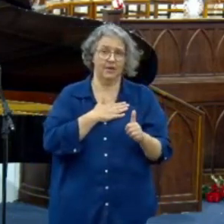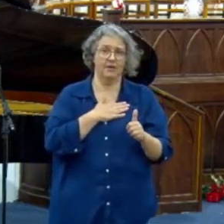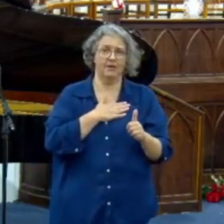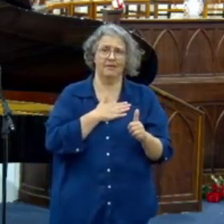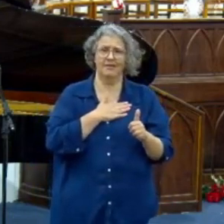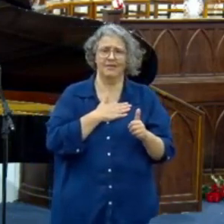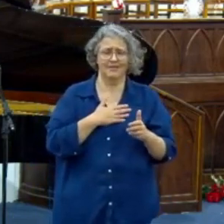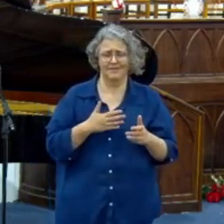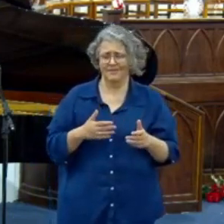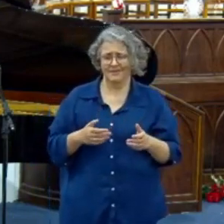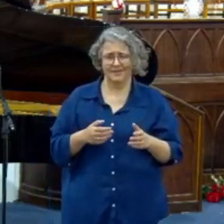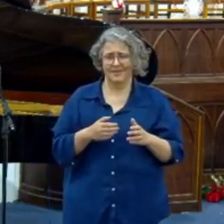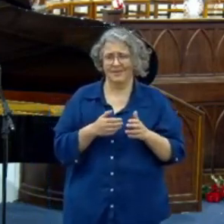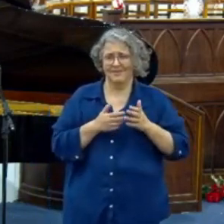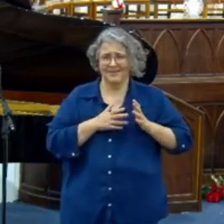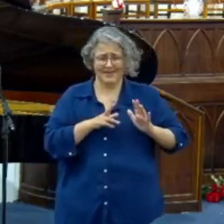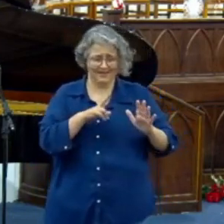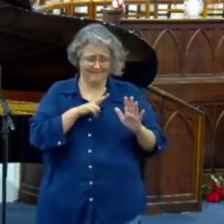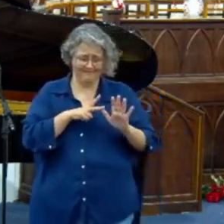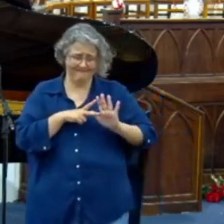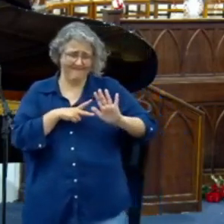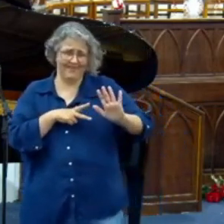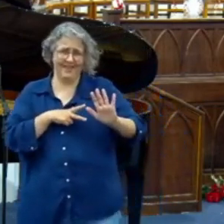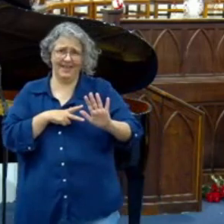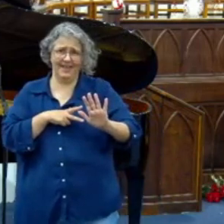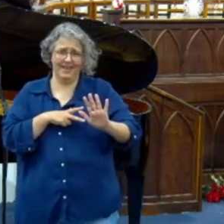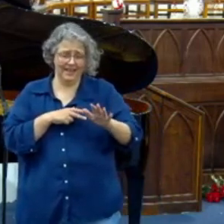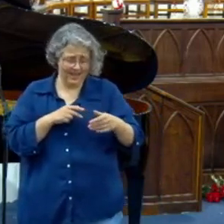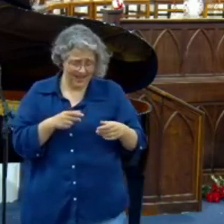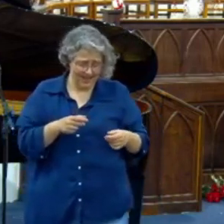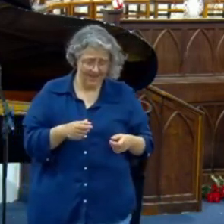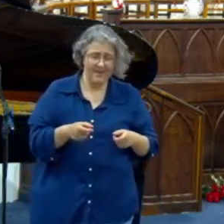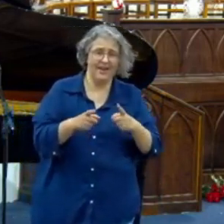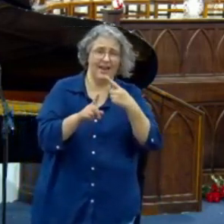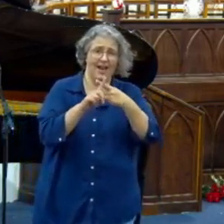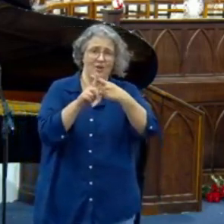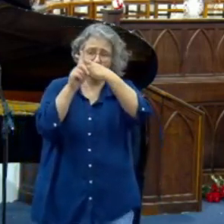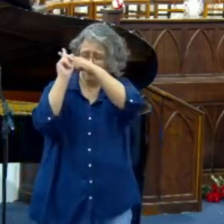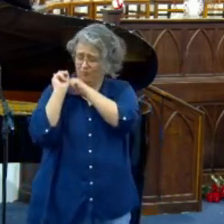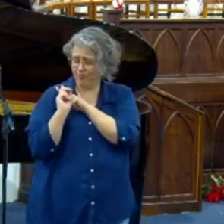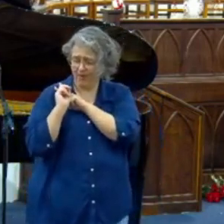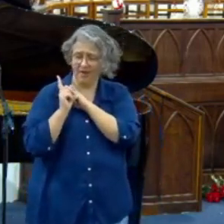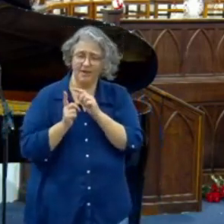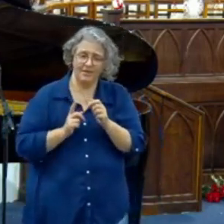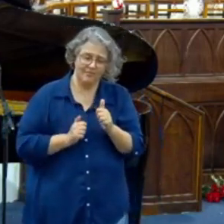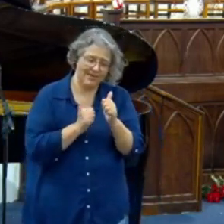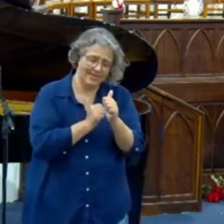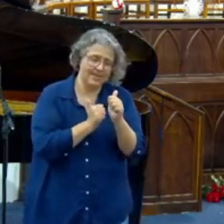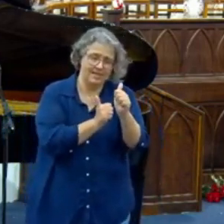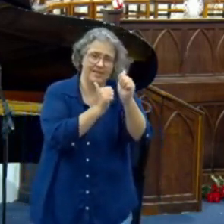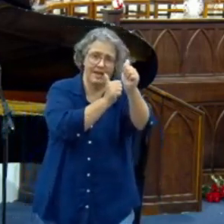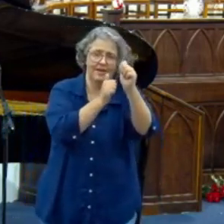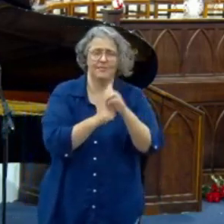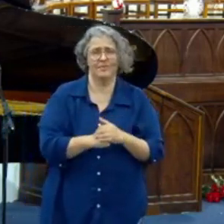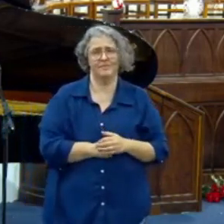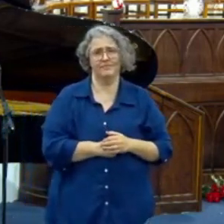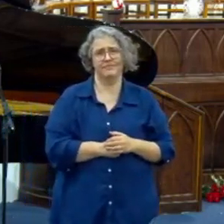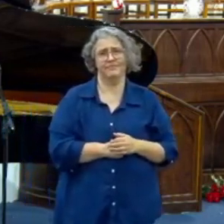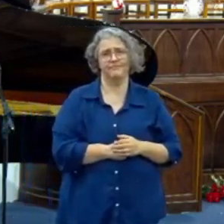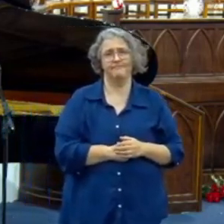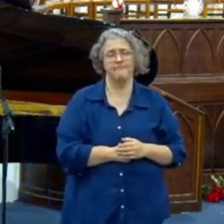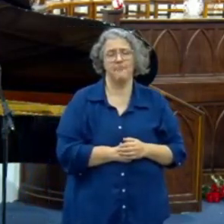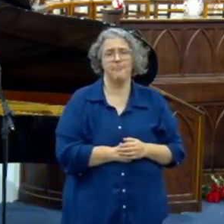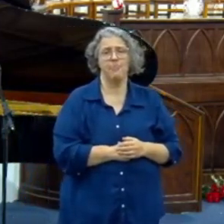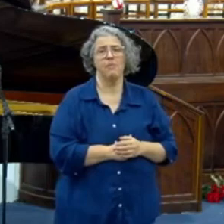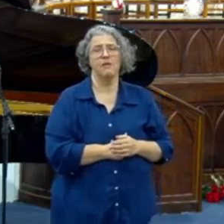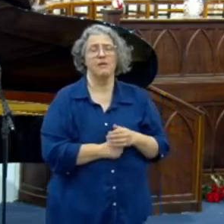cada dia sua cruz e siga-me. Quando Paulo escreveu aos Coríntios, no capítulo 4, disse uma coisa importante para os discípulos